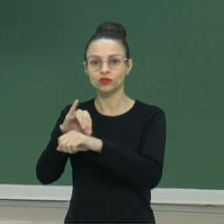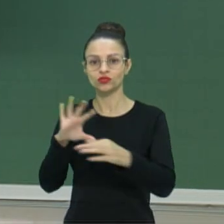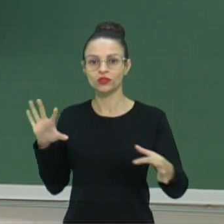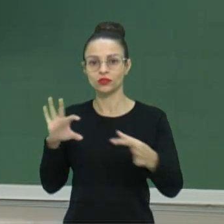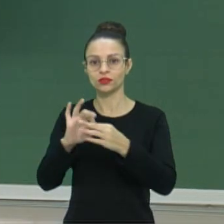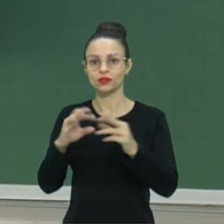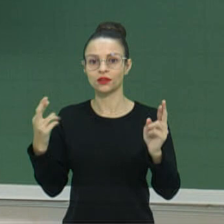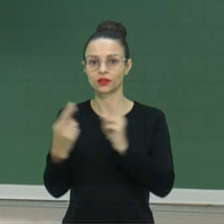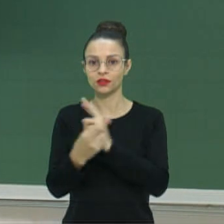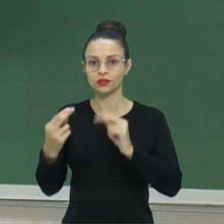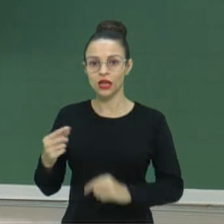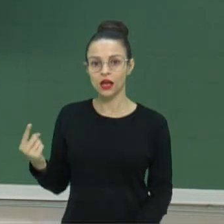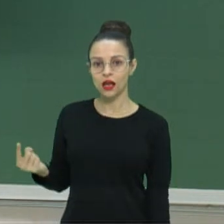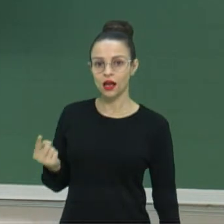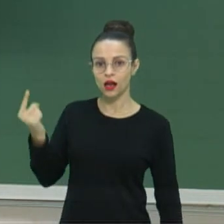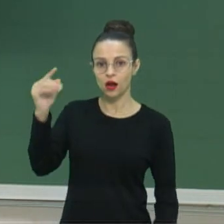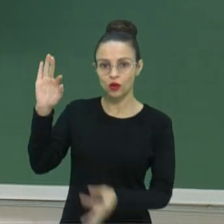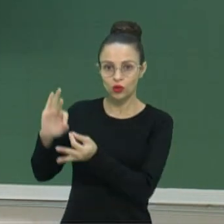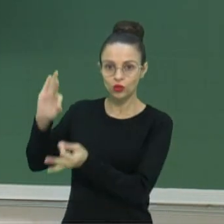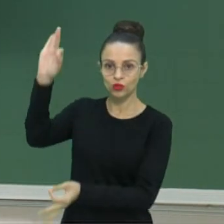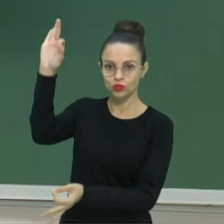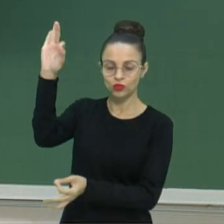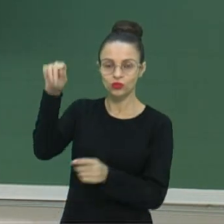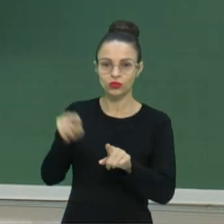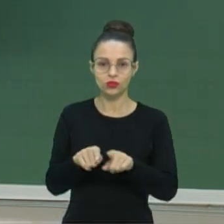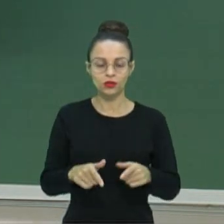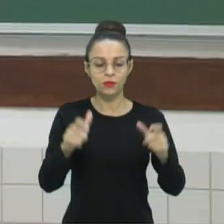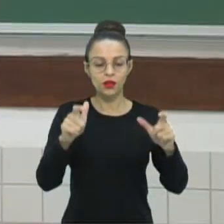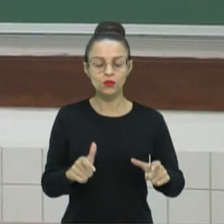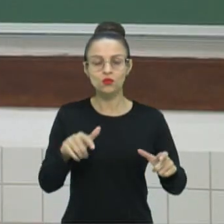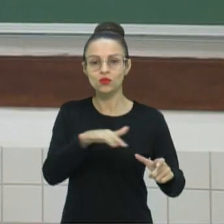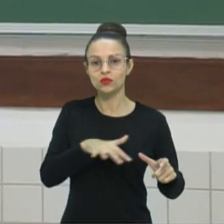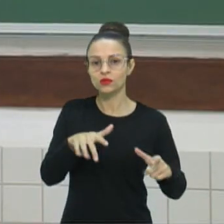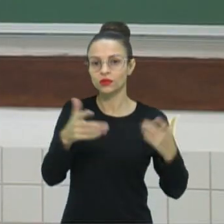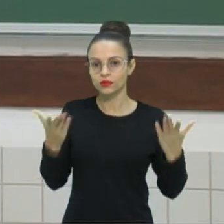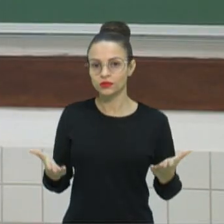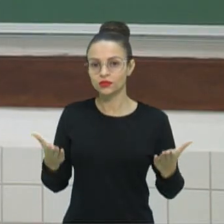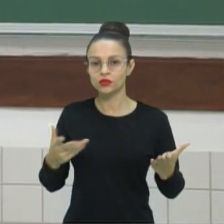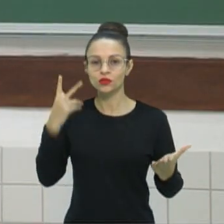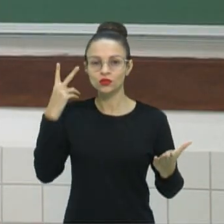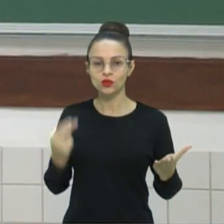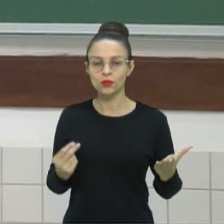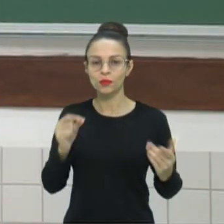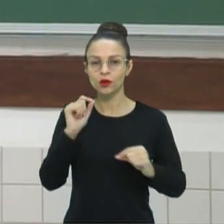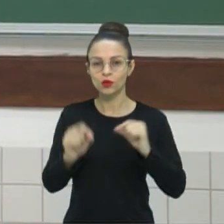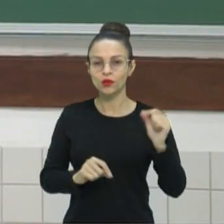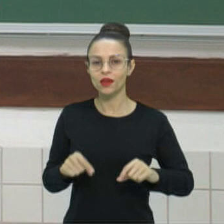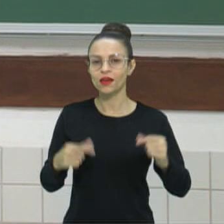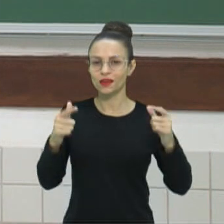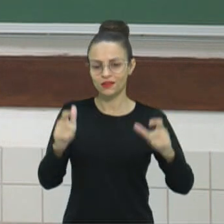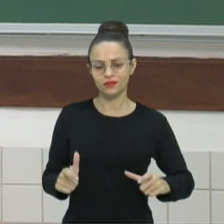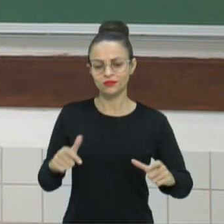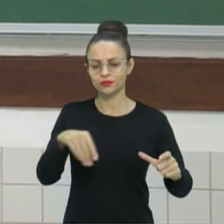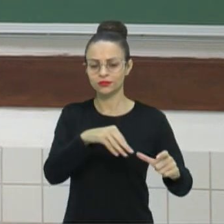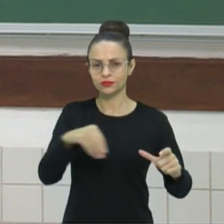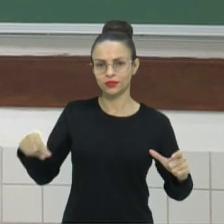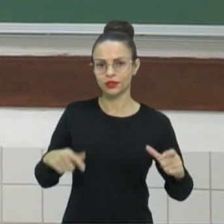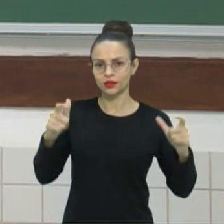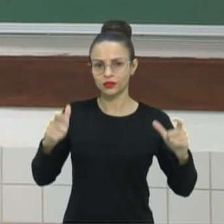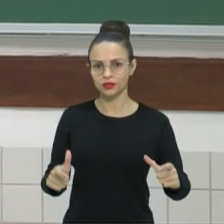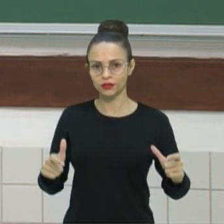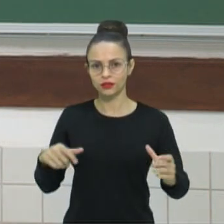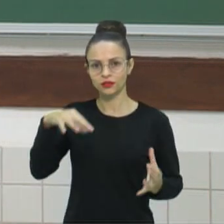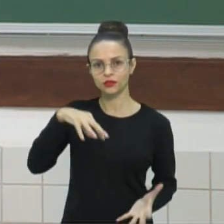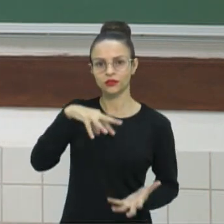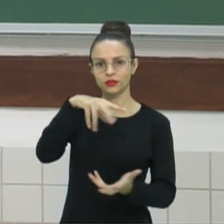corpos que têm altura relacionados a um referencial. Normalmente nós colocamos referencial como a Terra, né? Normalmente, né? Os